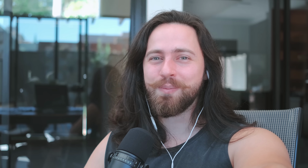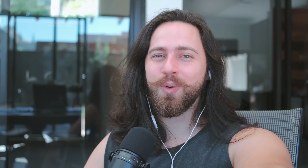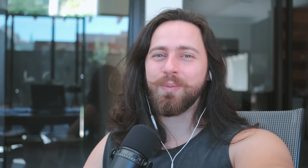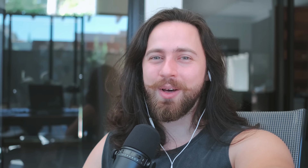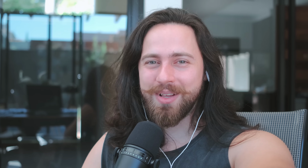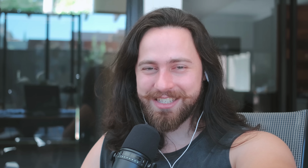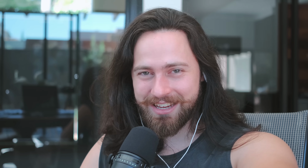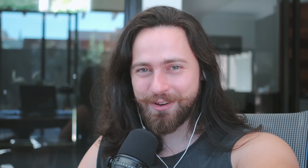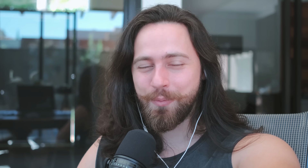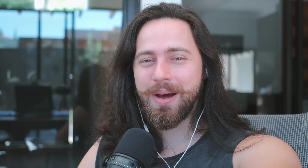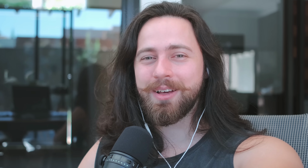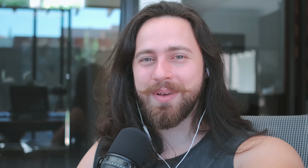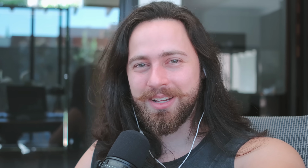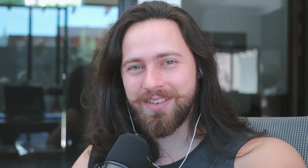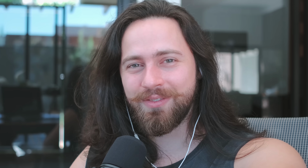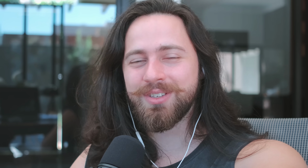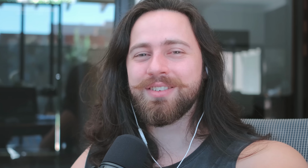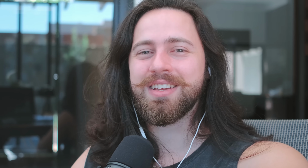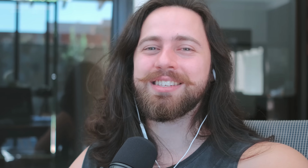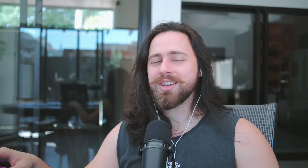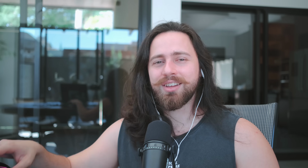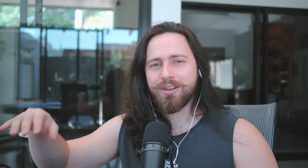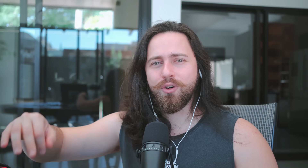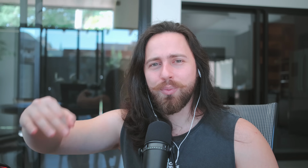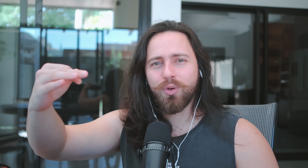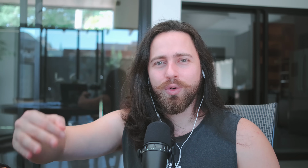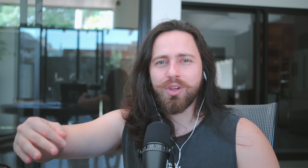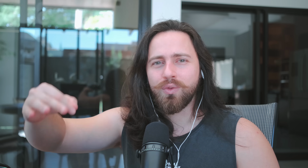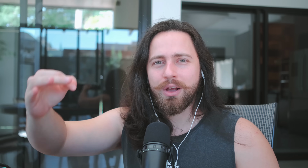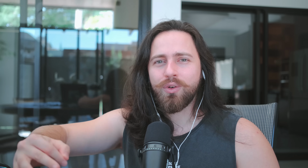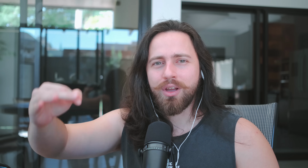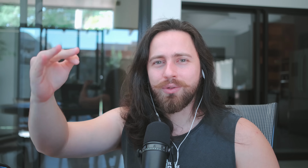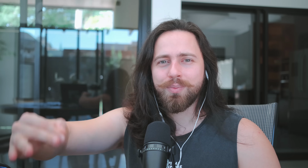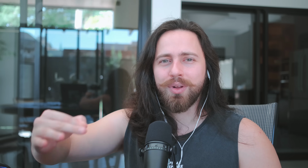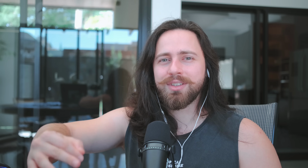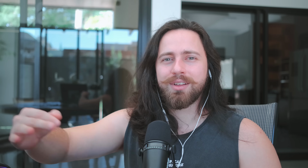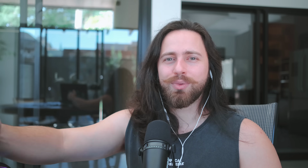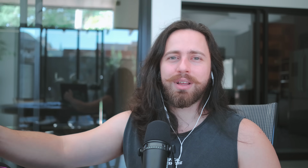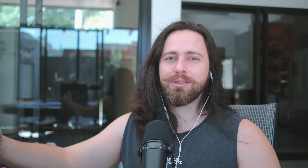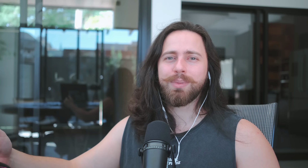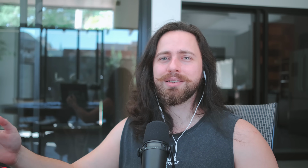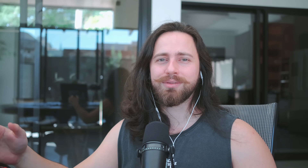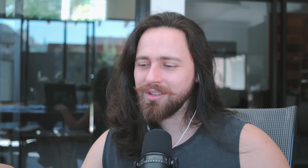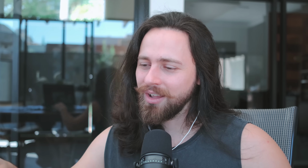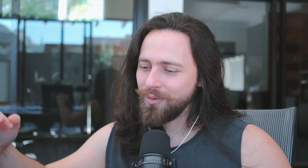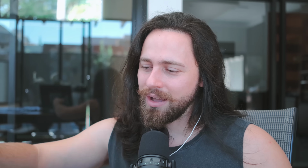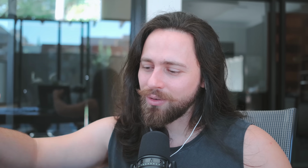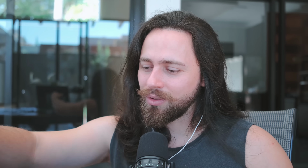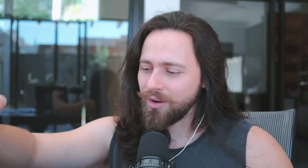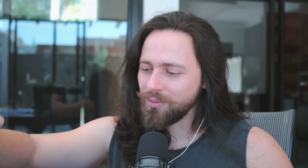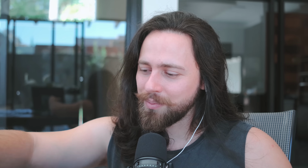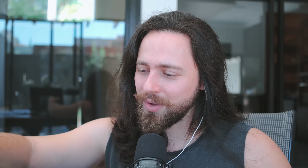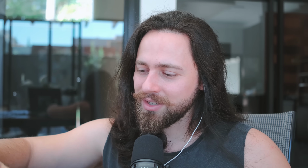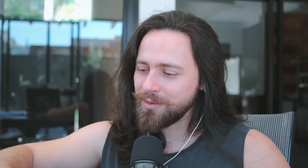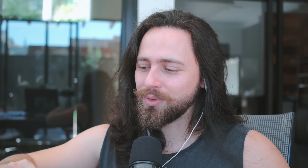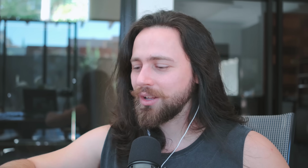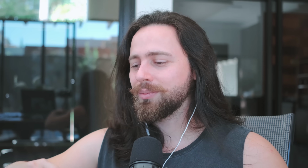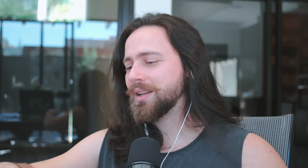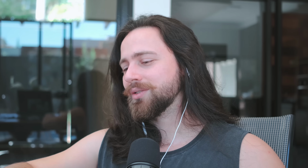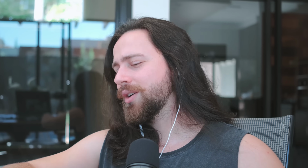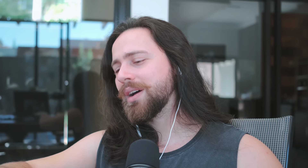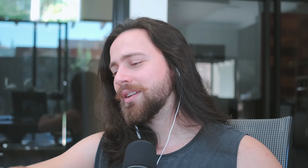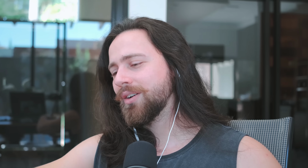obesidade é um problema sério. Parabéns, velho, você venceu. Esse aqui comprovou que não é qualquer um que pode ser deputado no Brasil. Não é qualquer um que pode ser